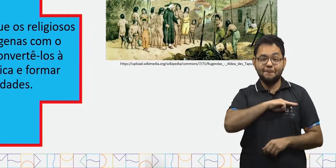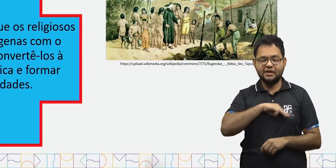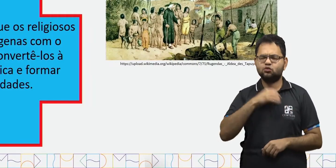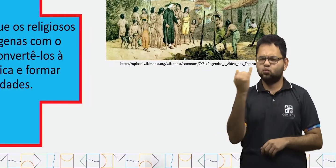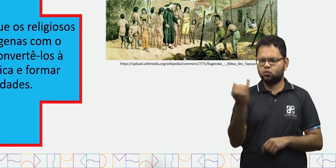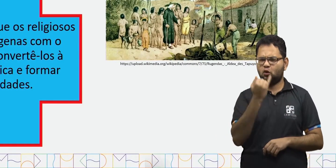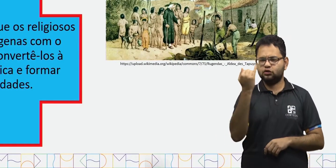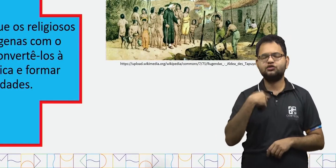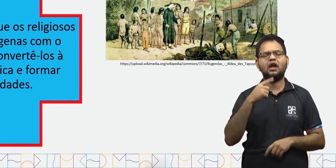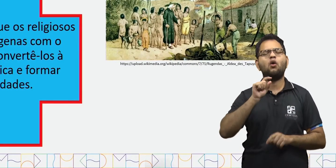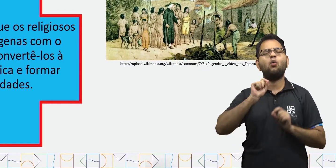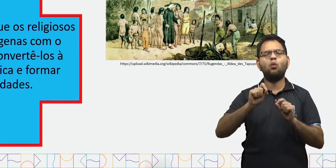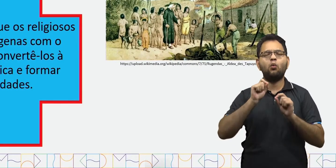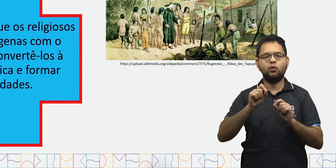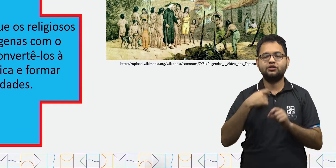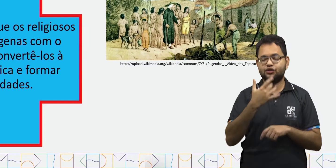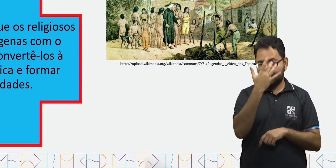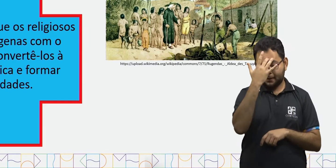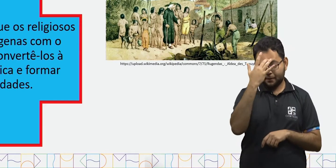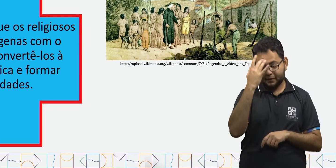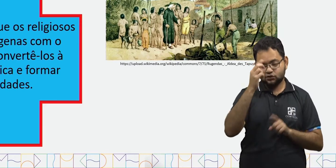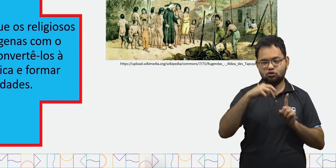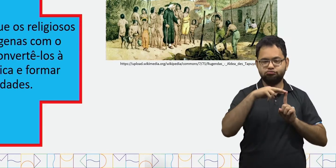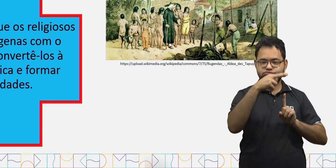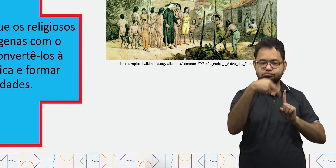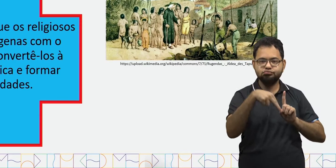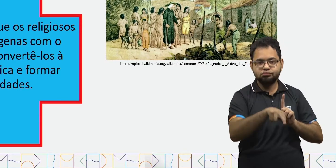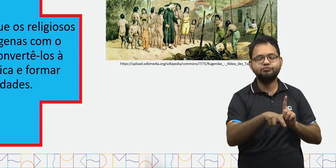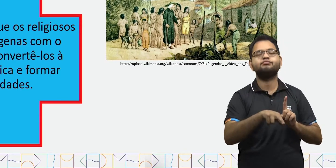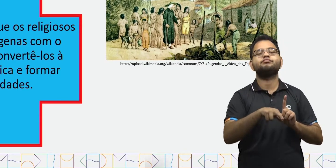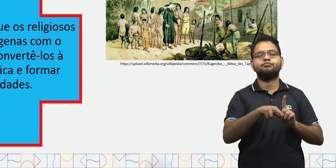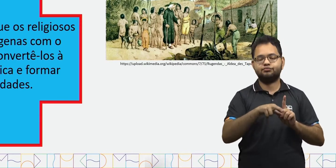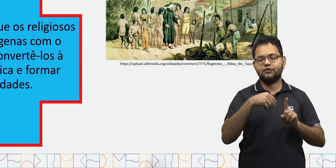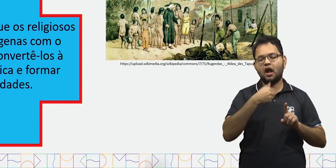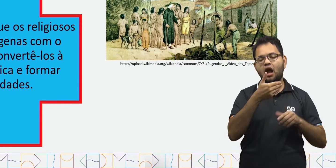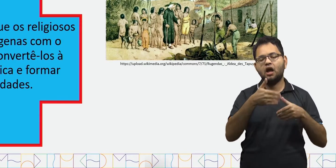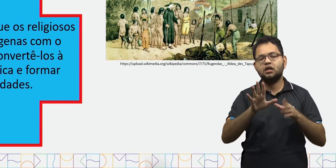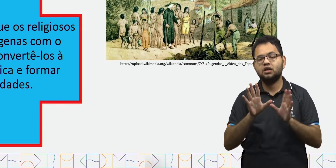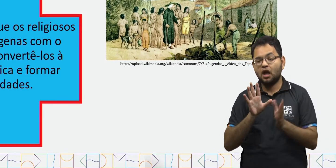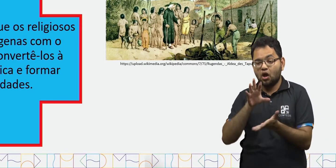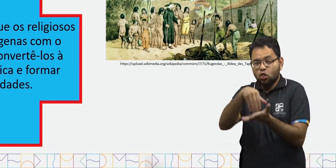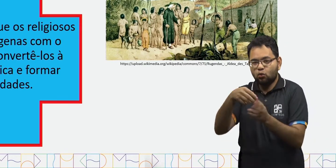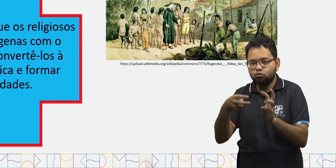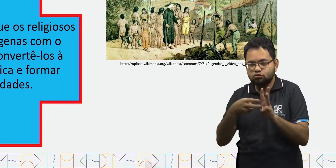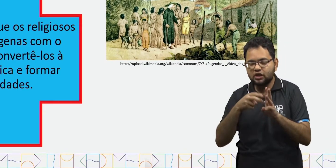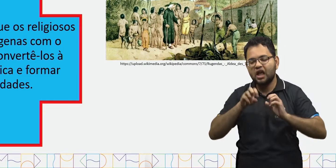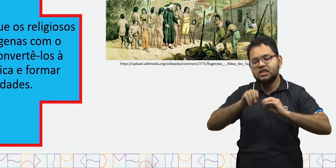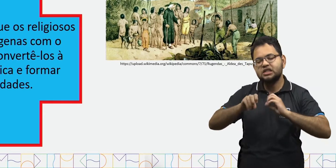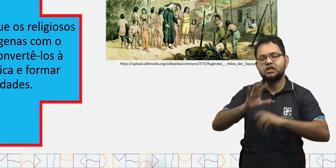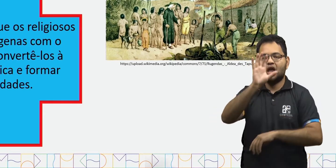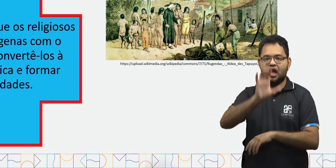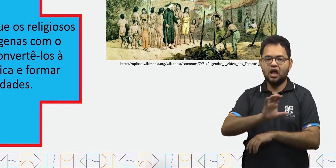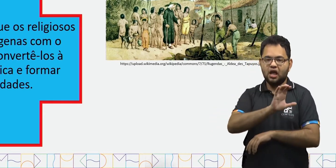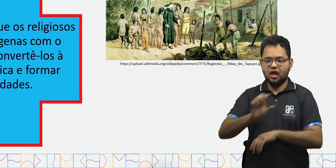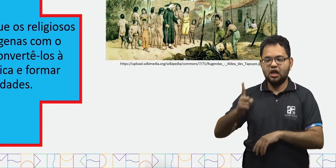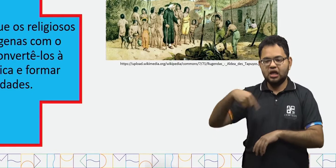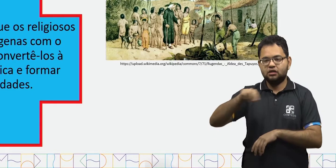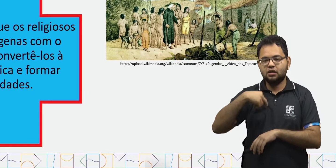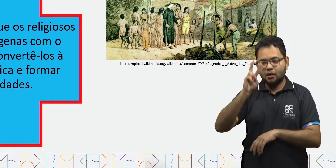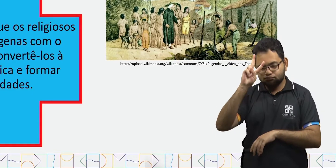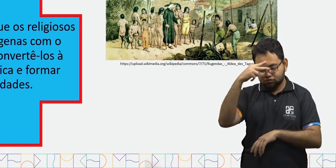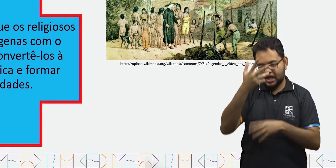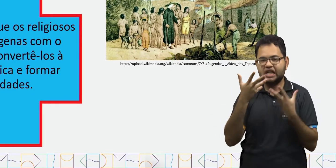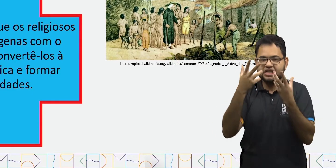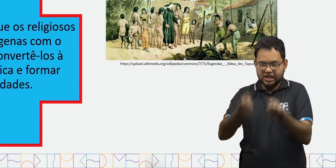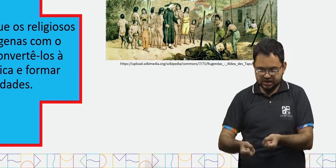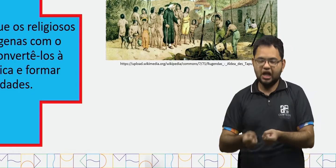povoados em que os religiosos reuniam indígenas, com o objetivo de ensinar a fé católica e convertê-los à